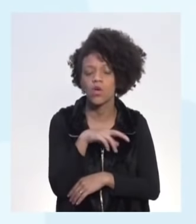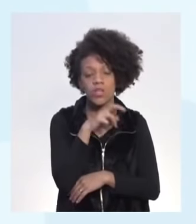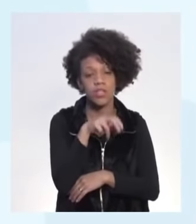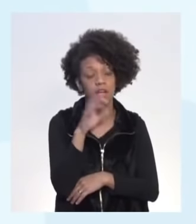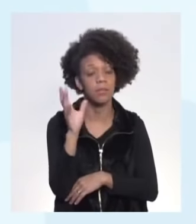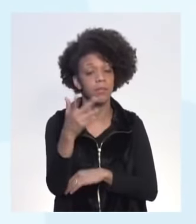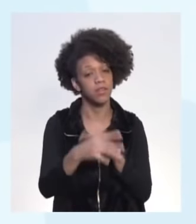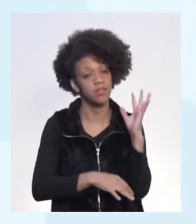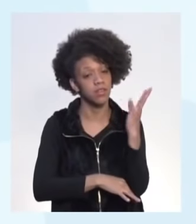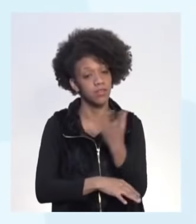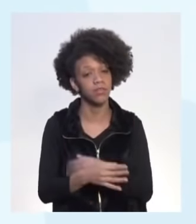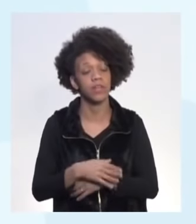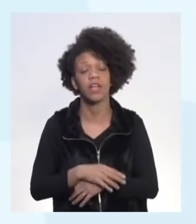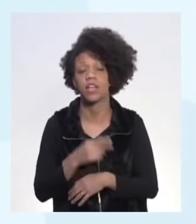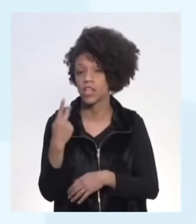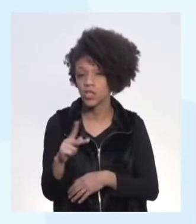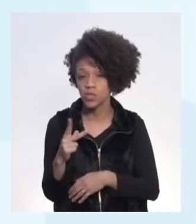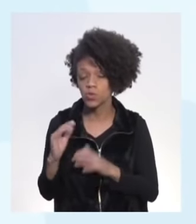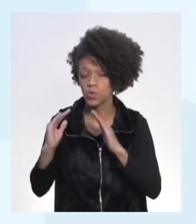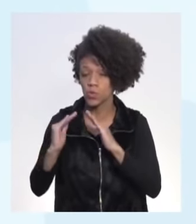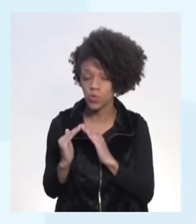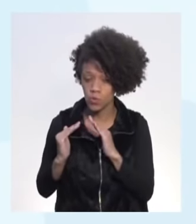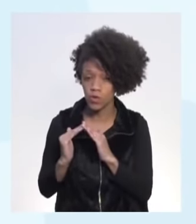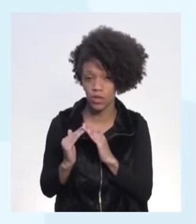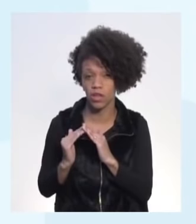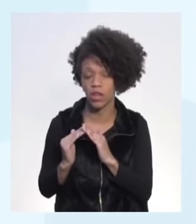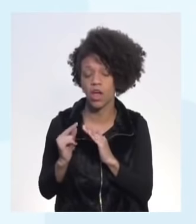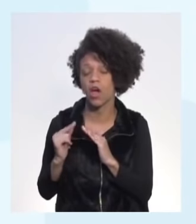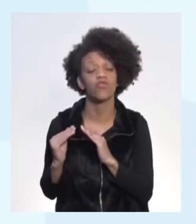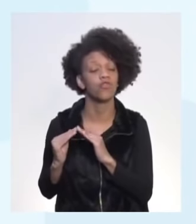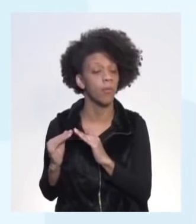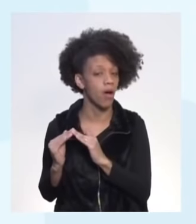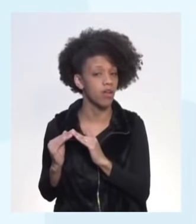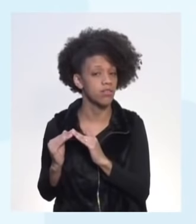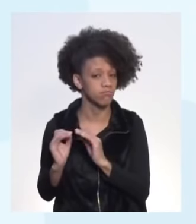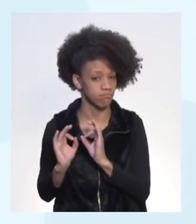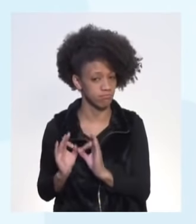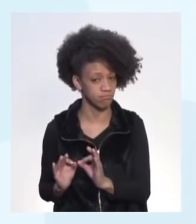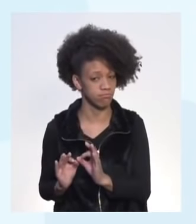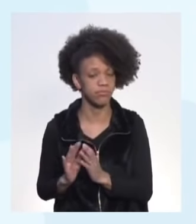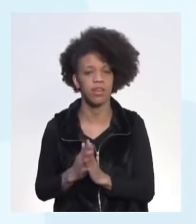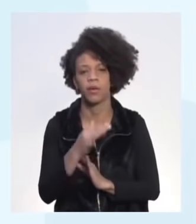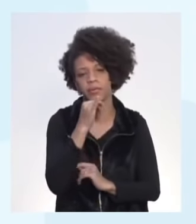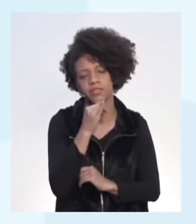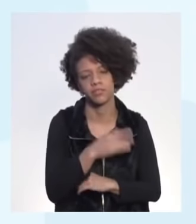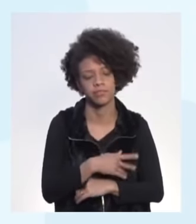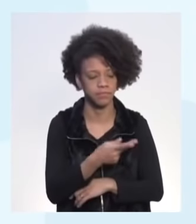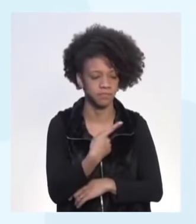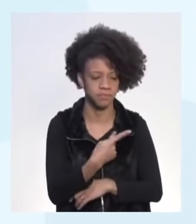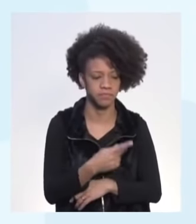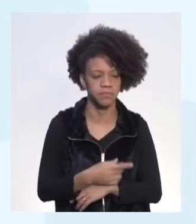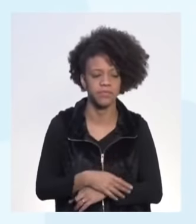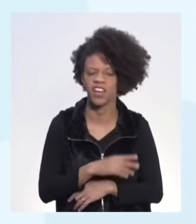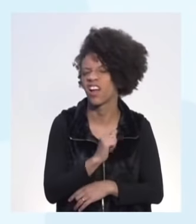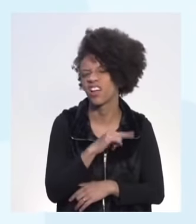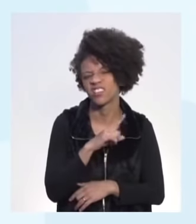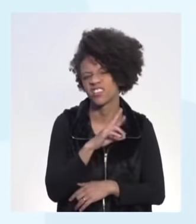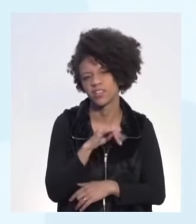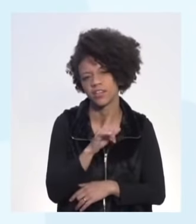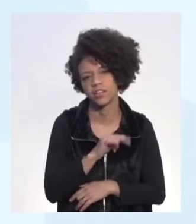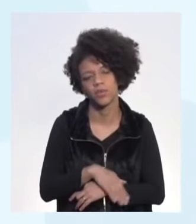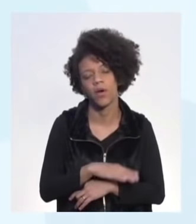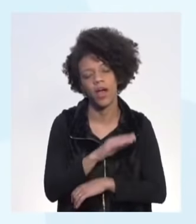silvestres ou selvagens da sua região, de onde você mora, certo? Por exemplo, eu e a Andréia, a gente... A Andréia não, porque a Andréia mora no